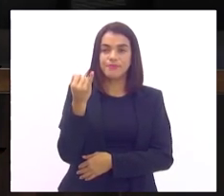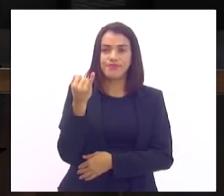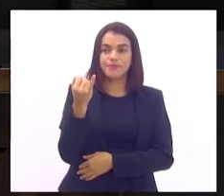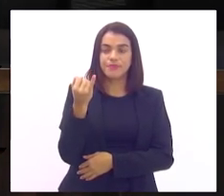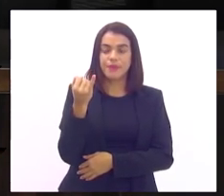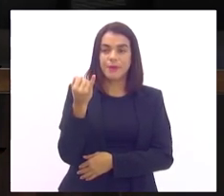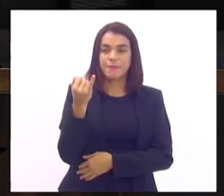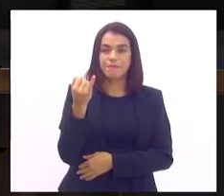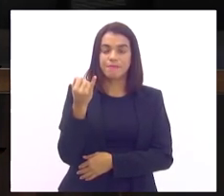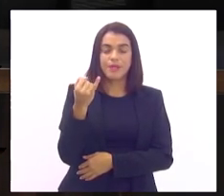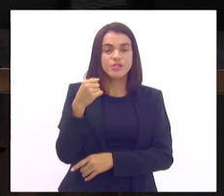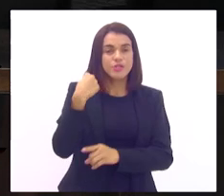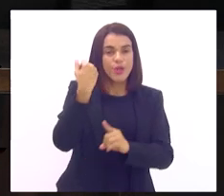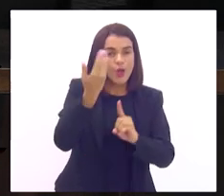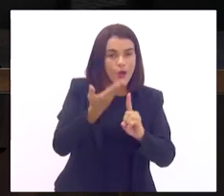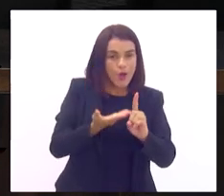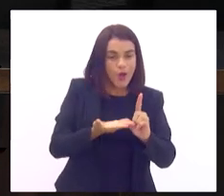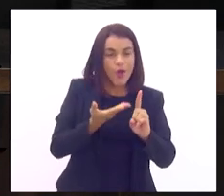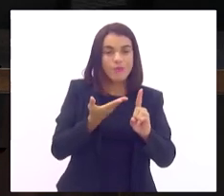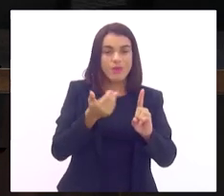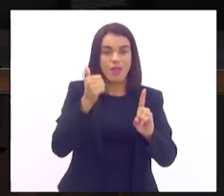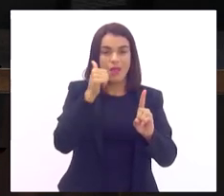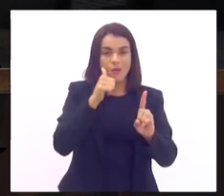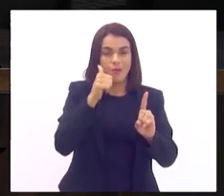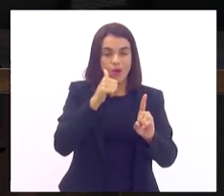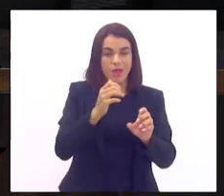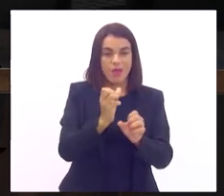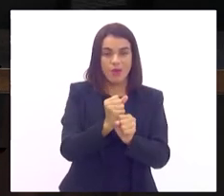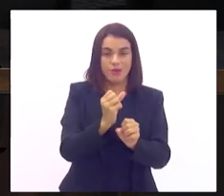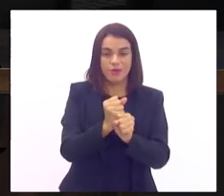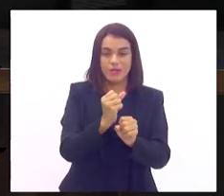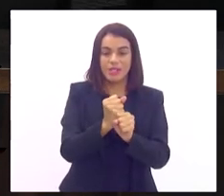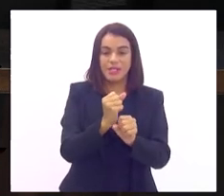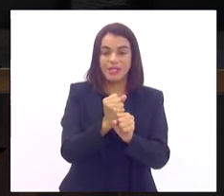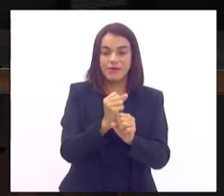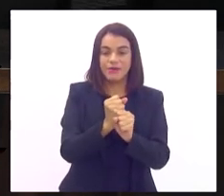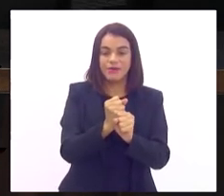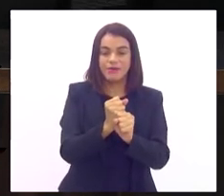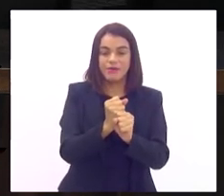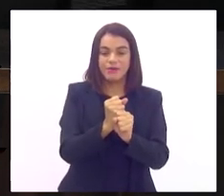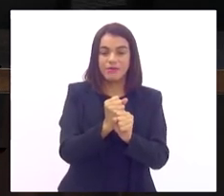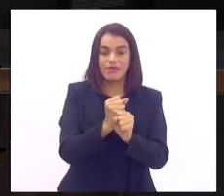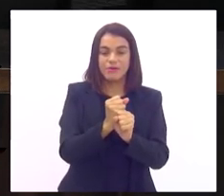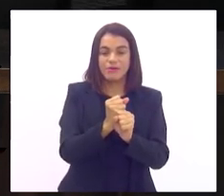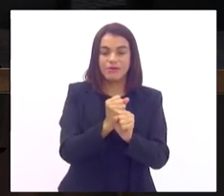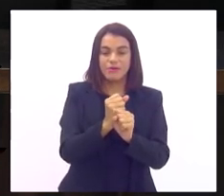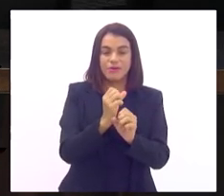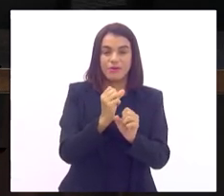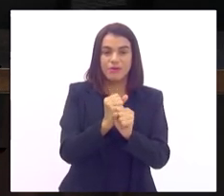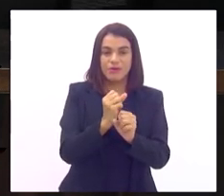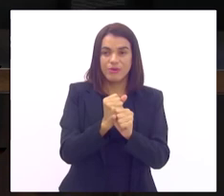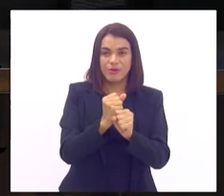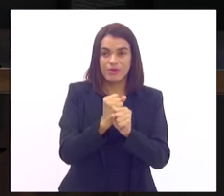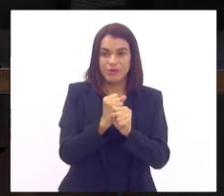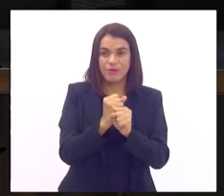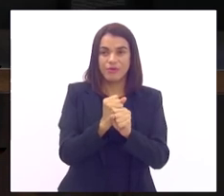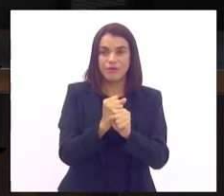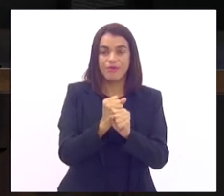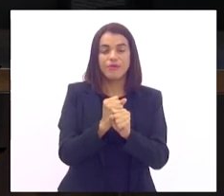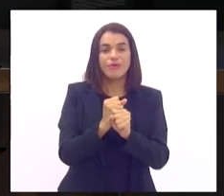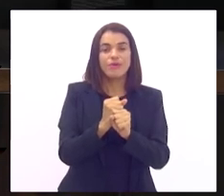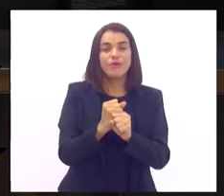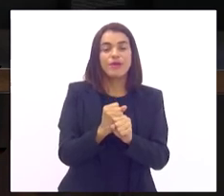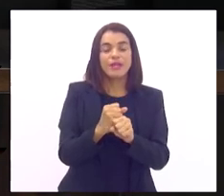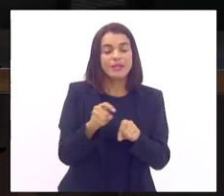a gente homenagear a mulher contadora, né, nós aprovamos aqui também, e